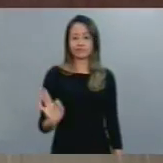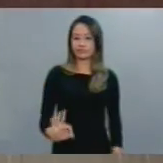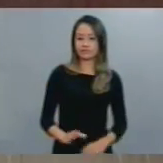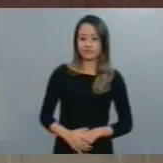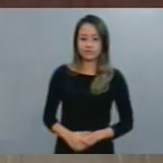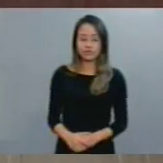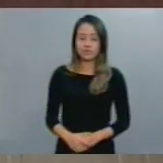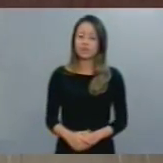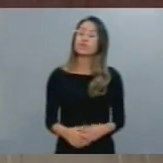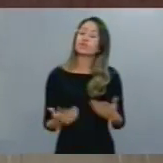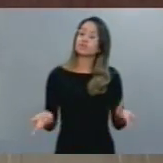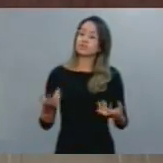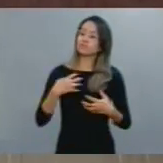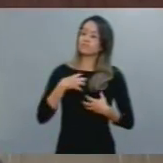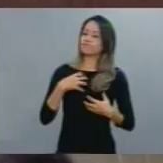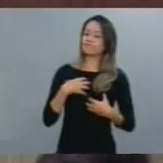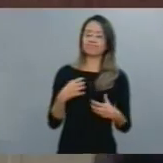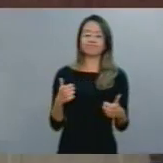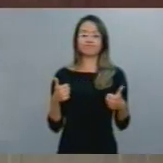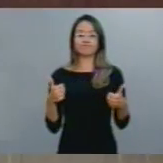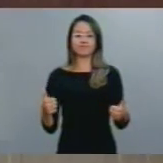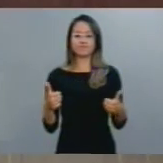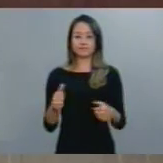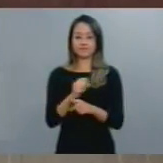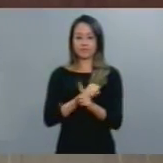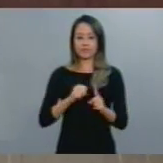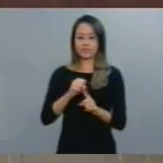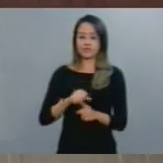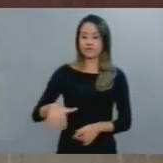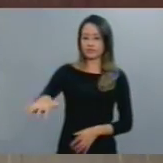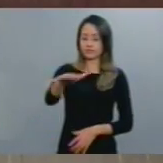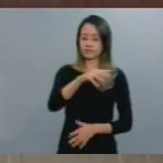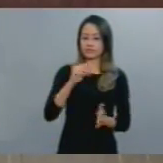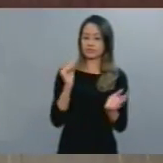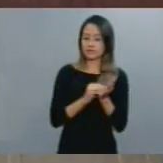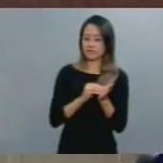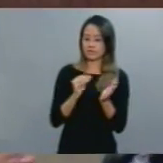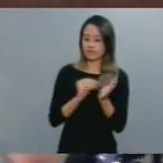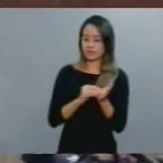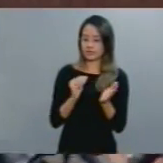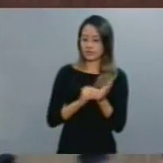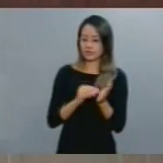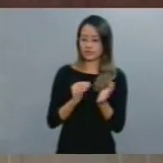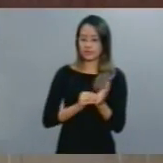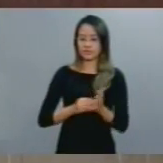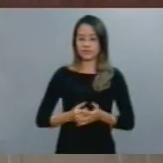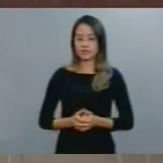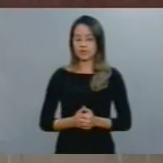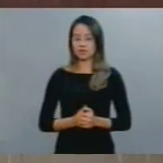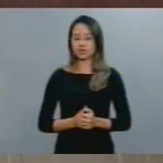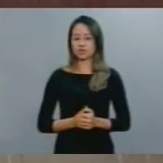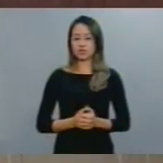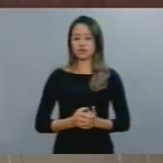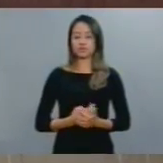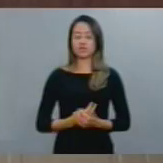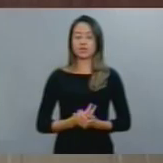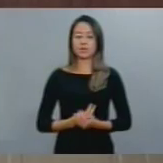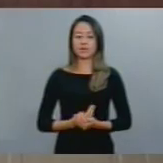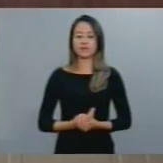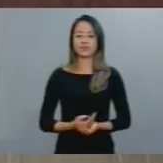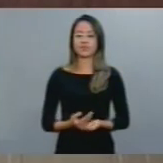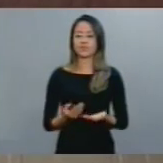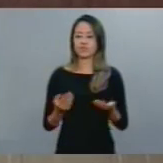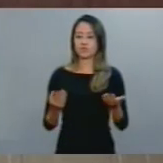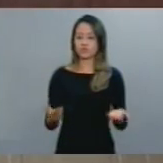sintetizar um sentimento positivo da sociedade brasileira. Nos falta um terceiro campo. Nos falta um terceiro campo, que não